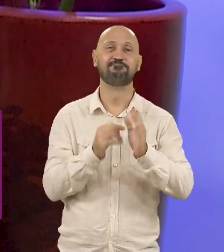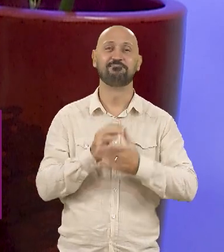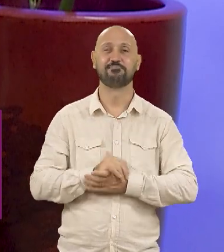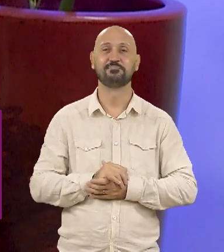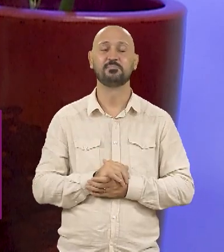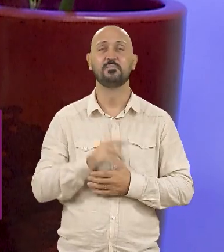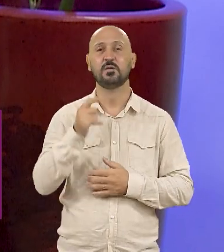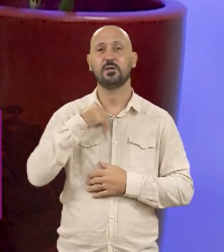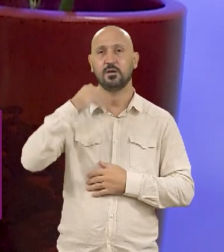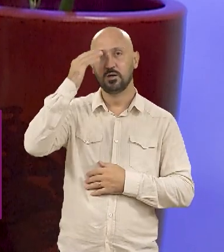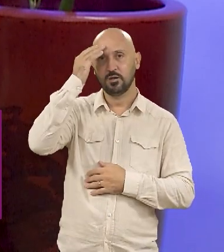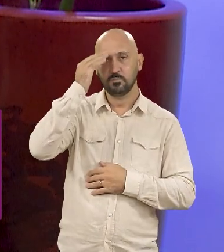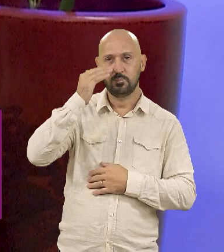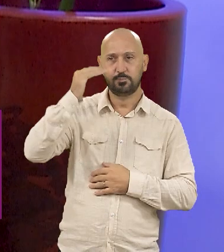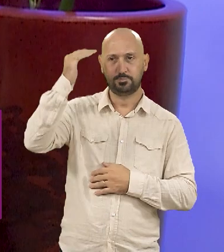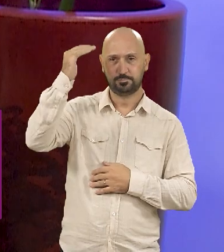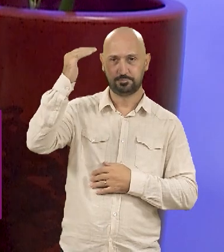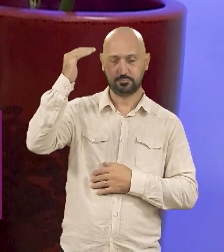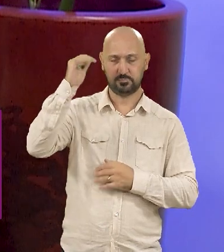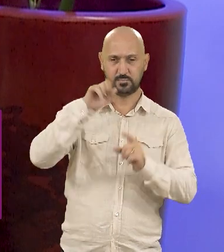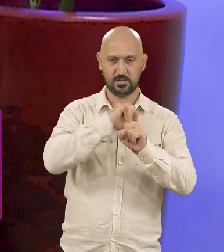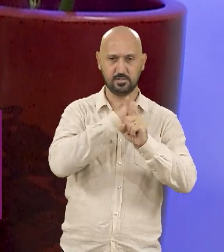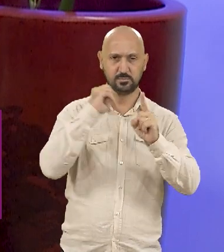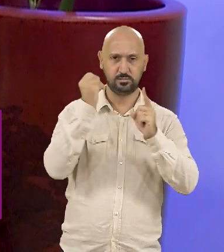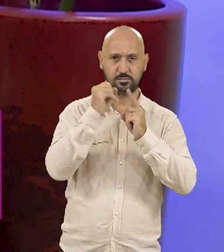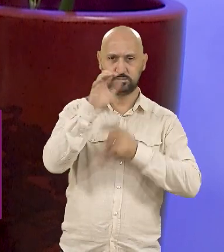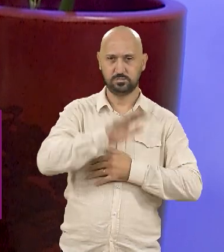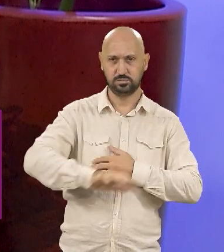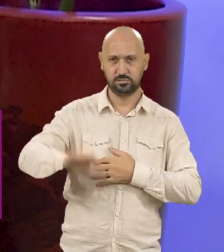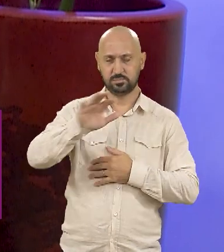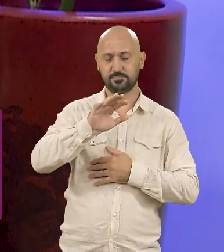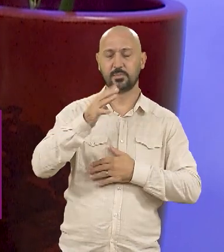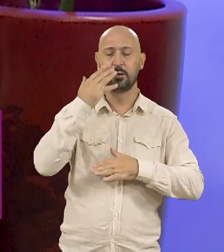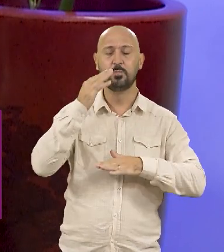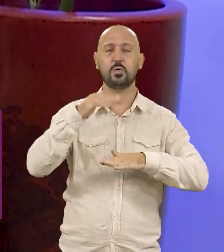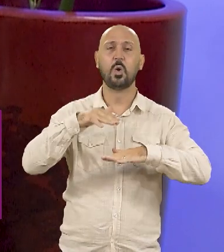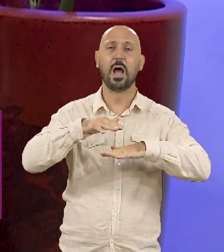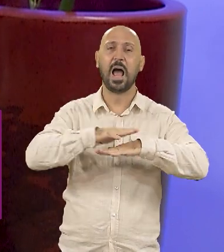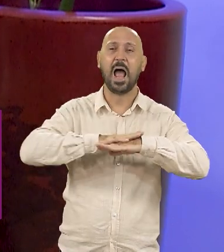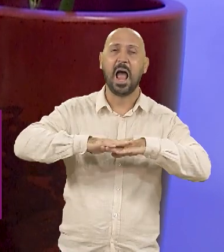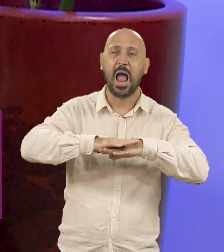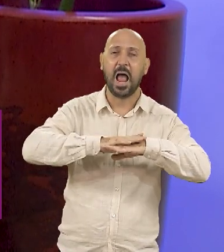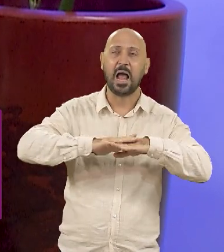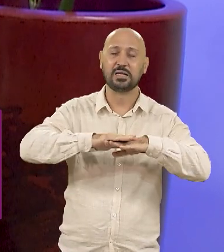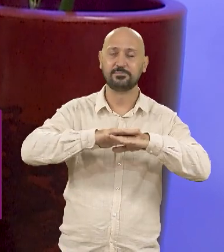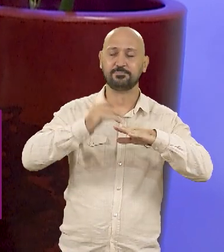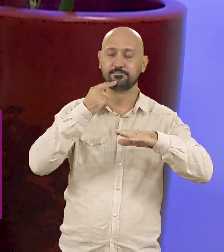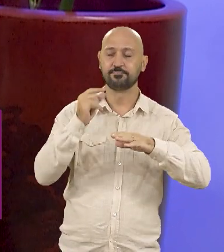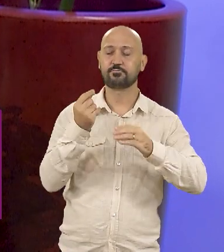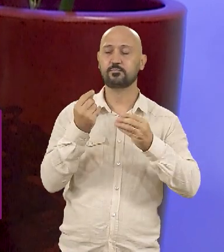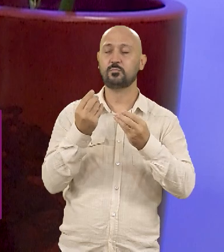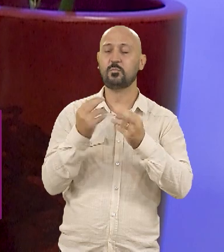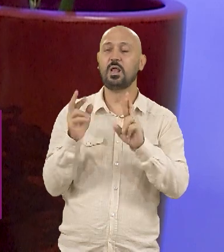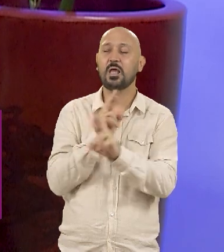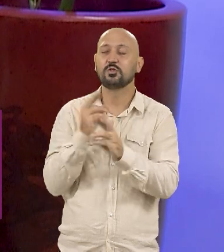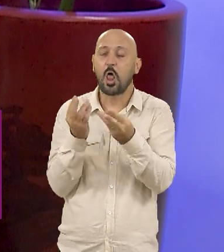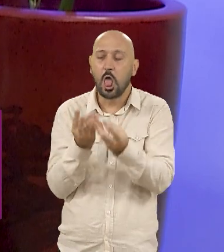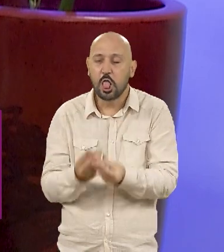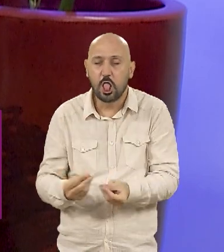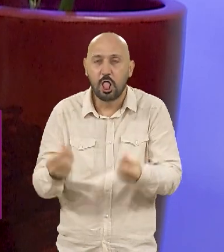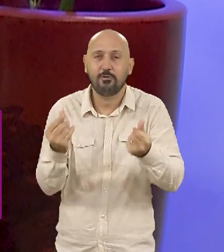geral, está muito rasa, os relacionamentos líquidos, não existe uma força de vontade, uma